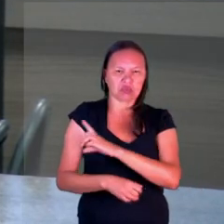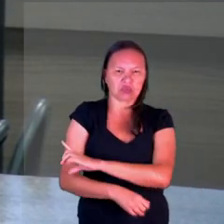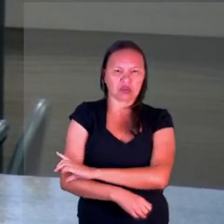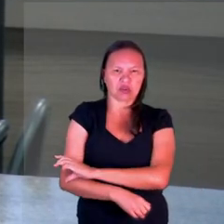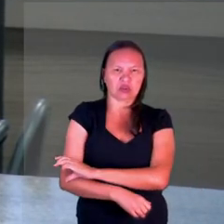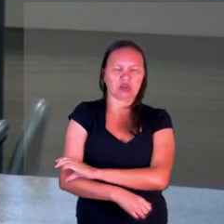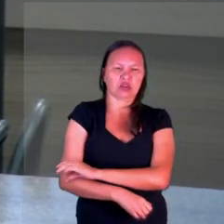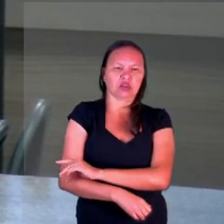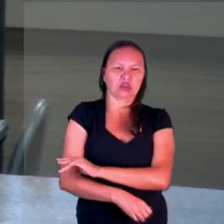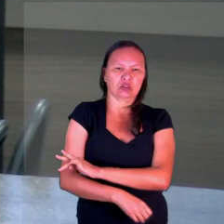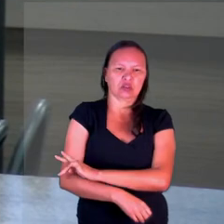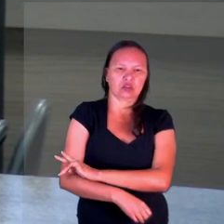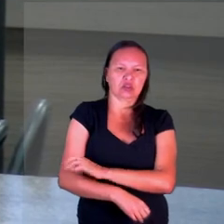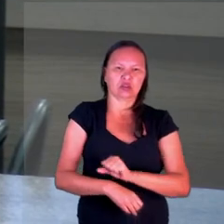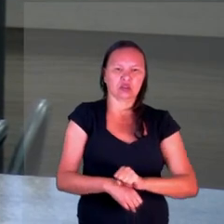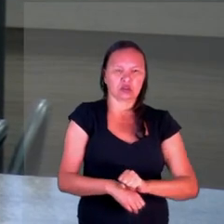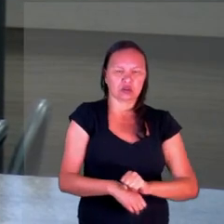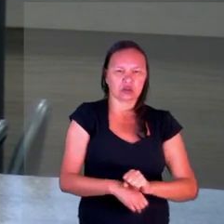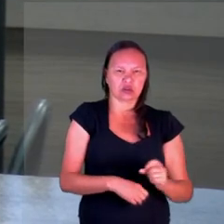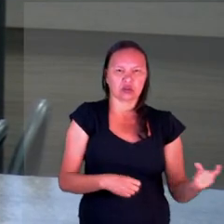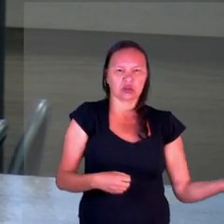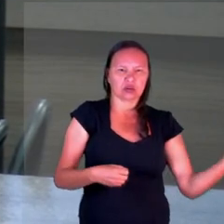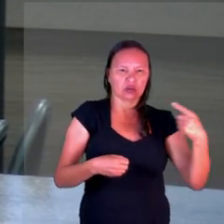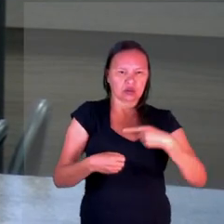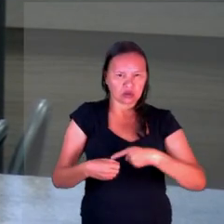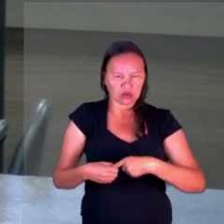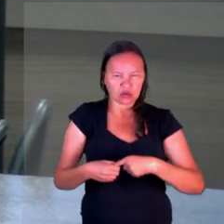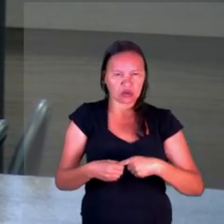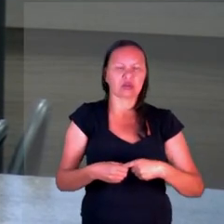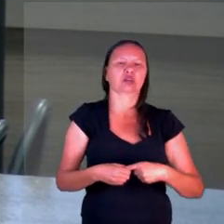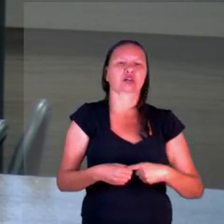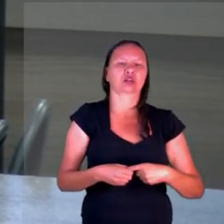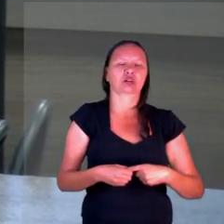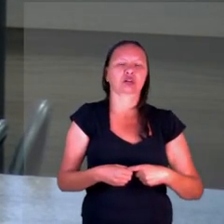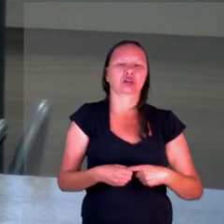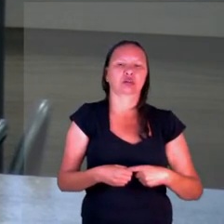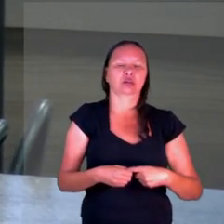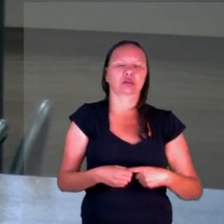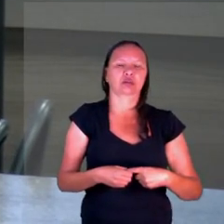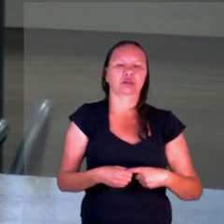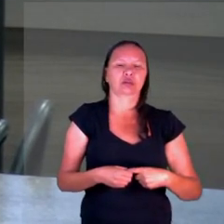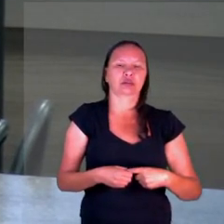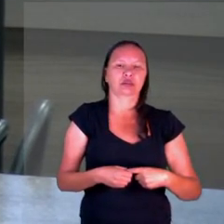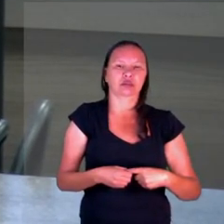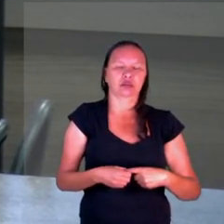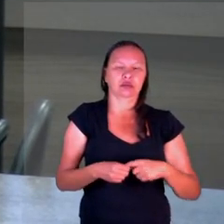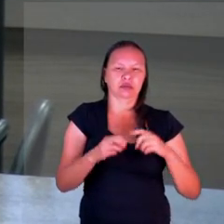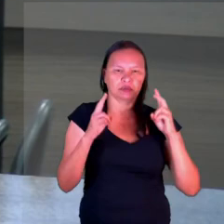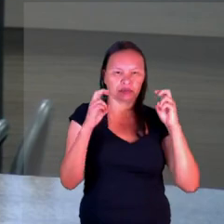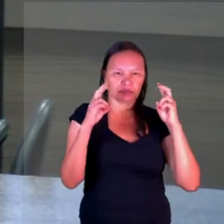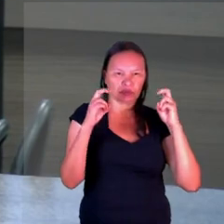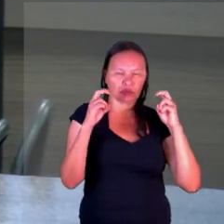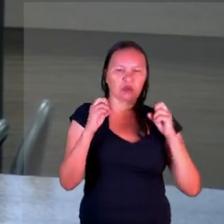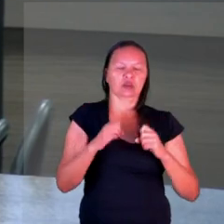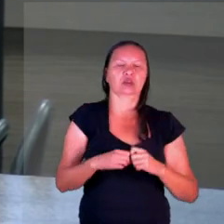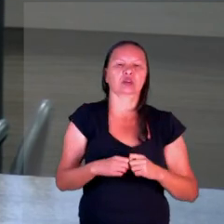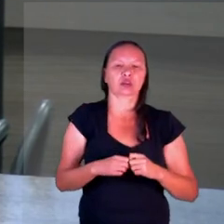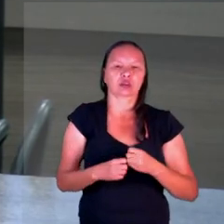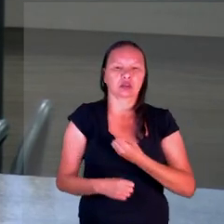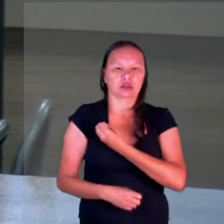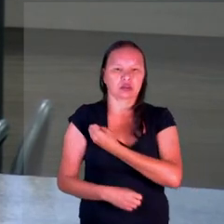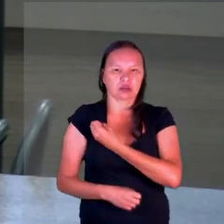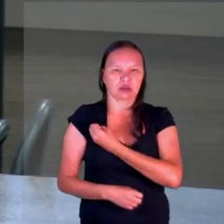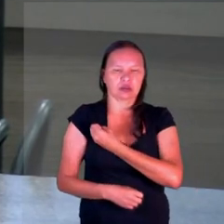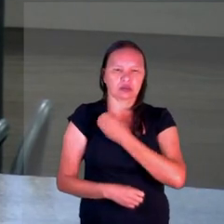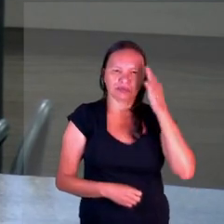e ele recebe esses Transportes aí né aqui eu tava vendo uma matéria só para citar números porque a gente números é mais difícil pra gente